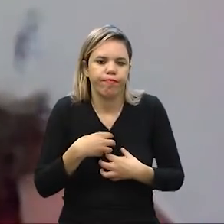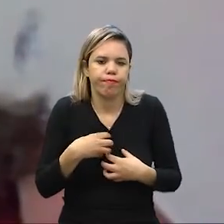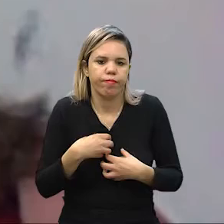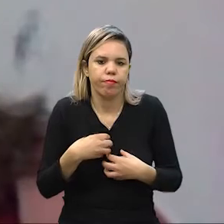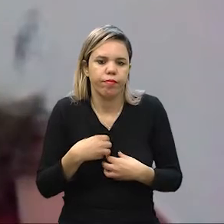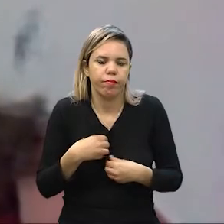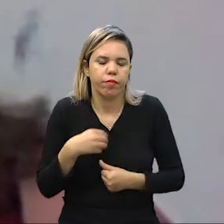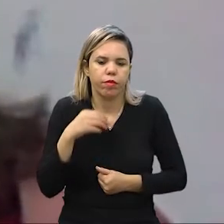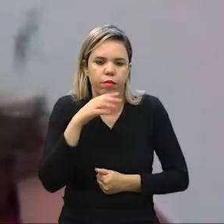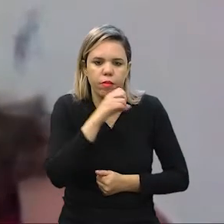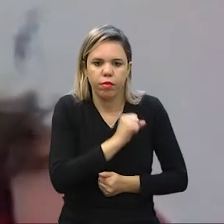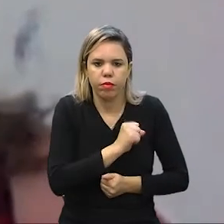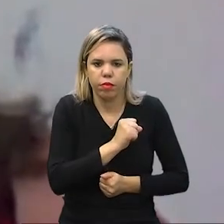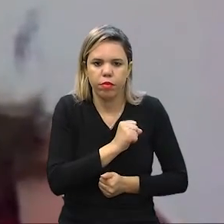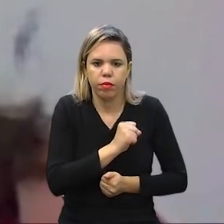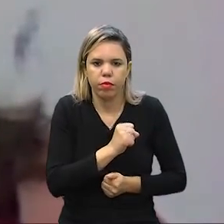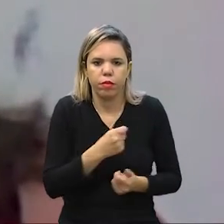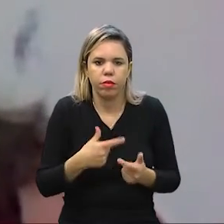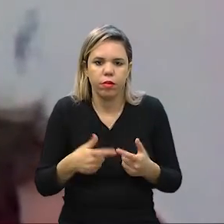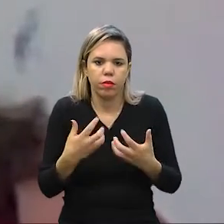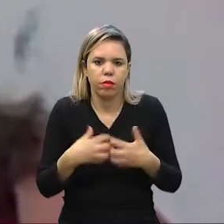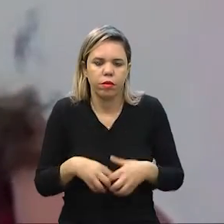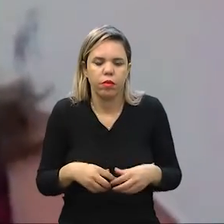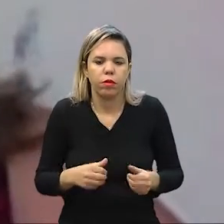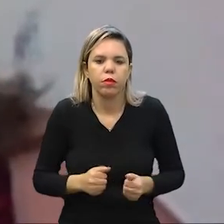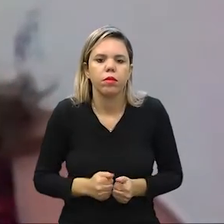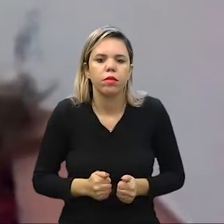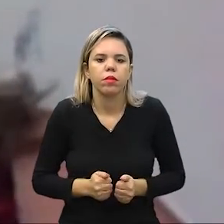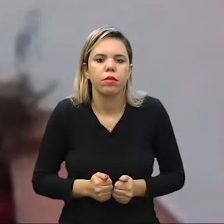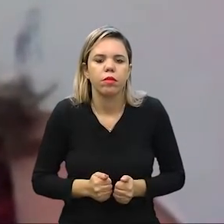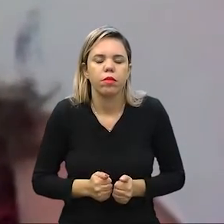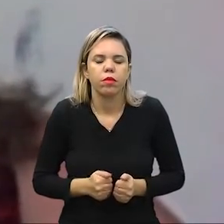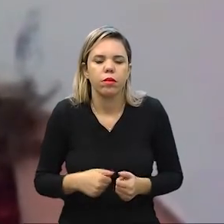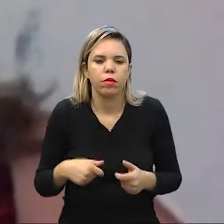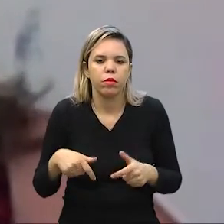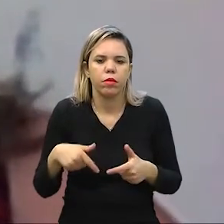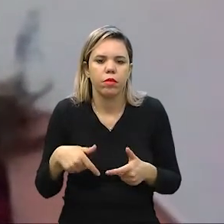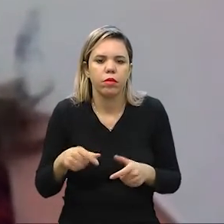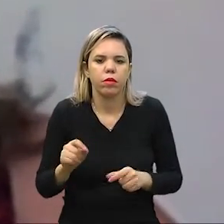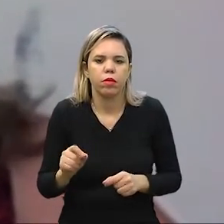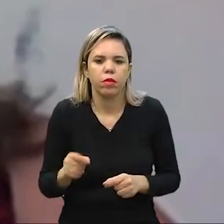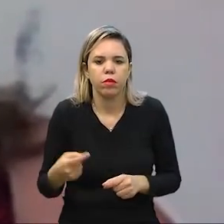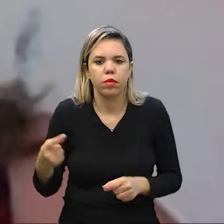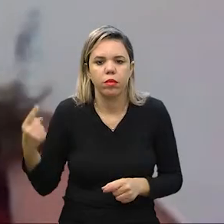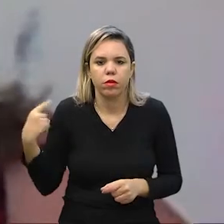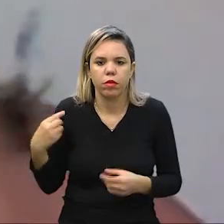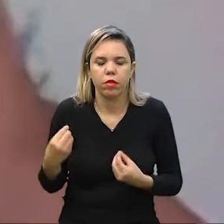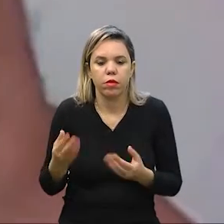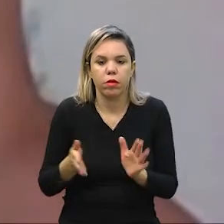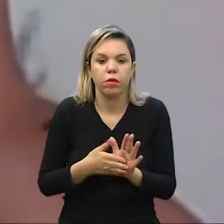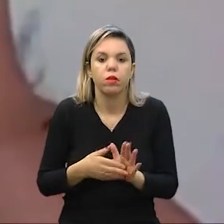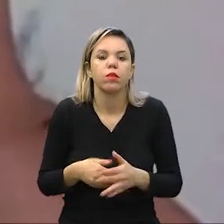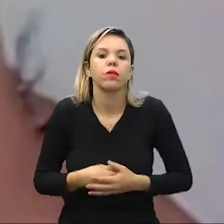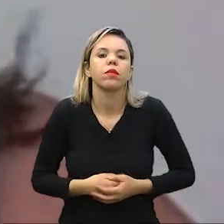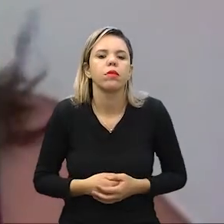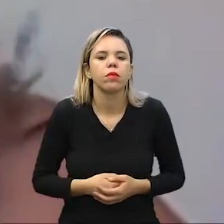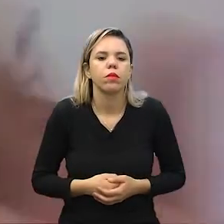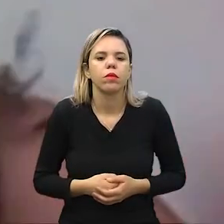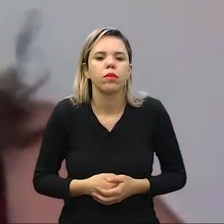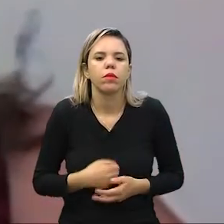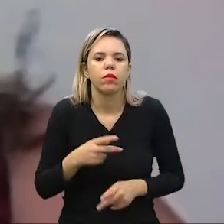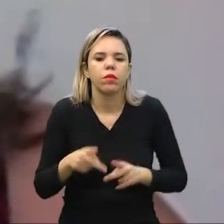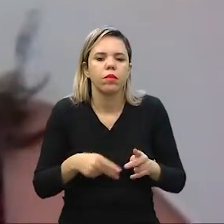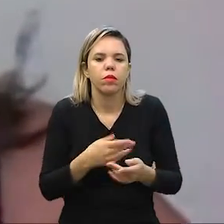sentir rapidamente as consequências disso. Então, atividades que eram oferecidas